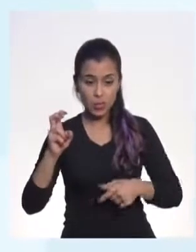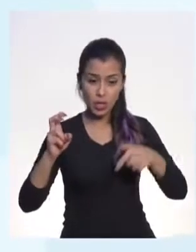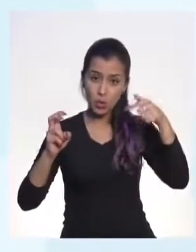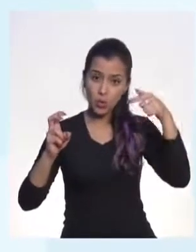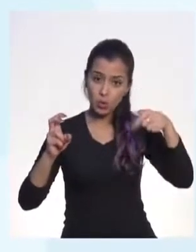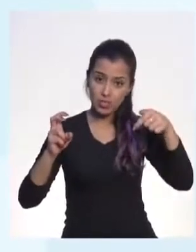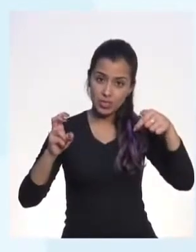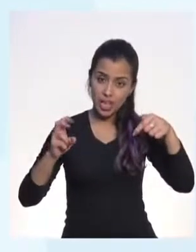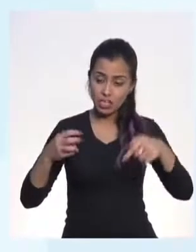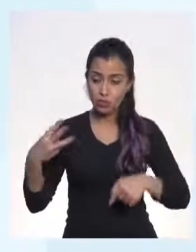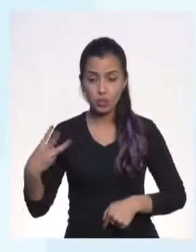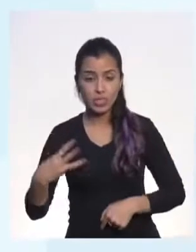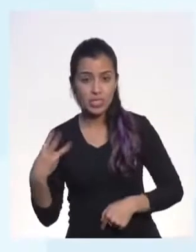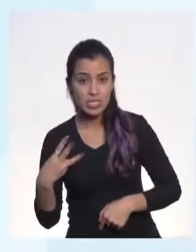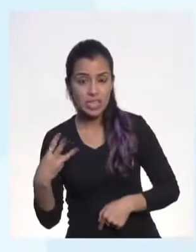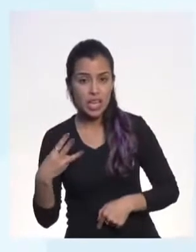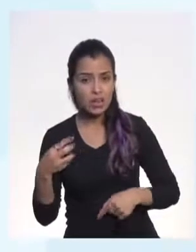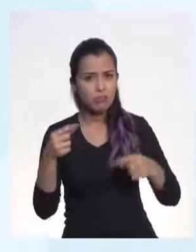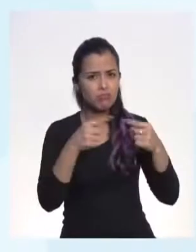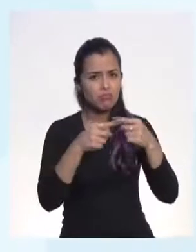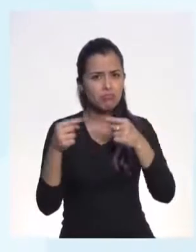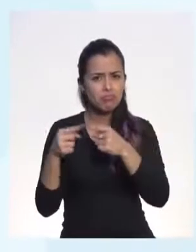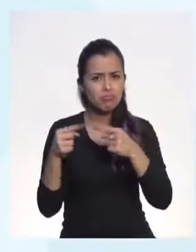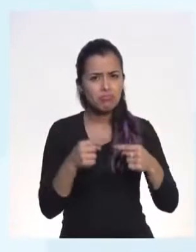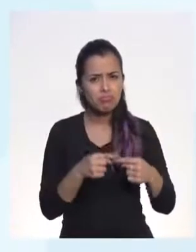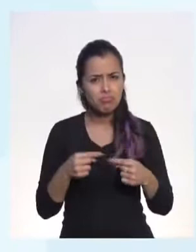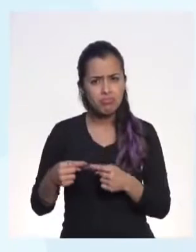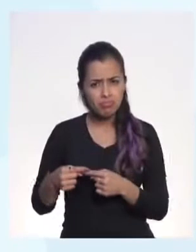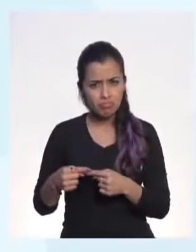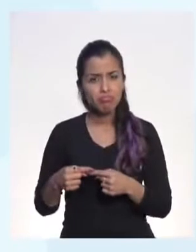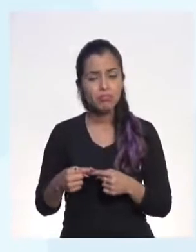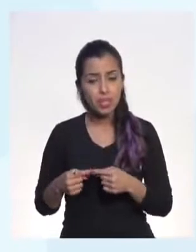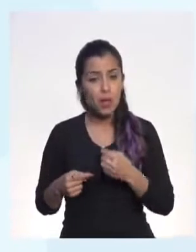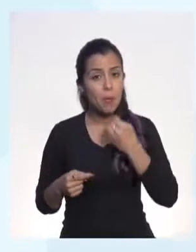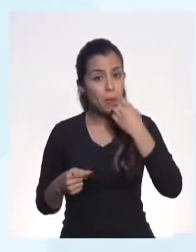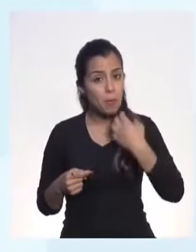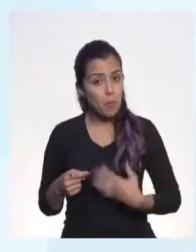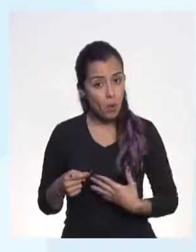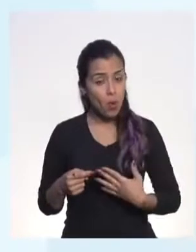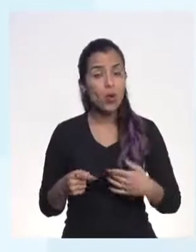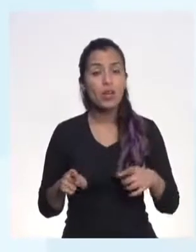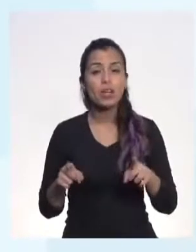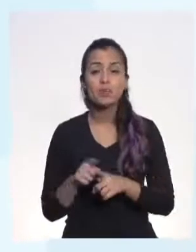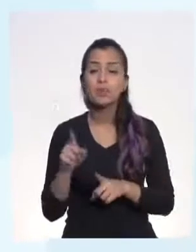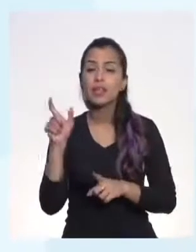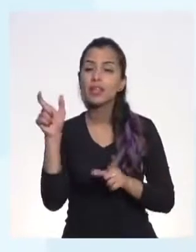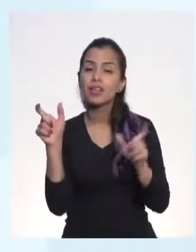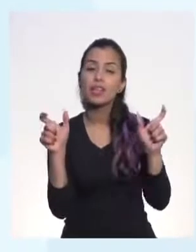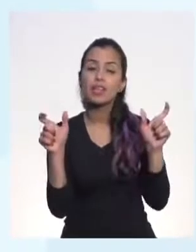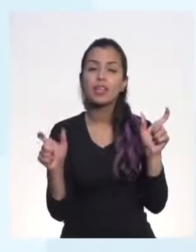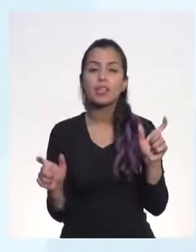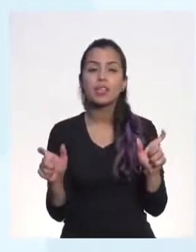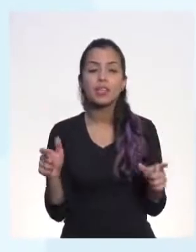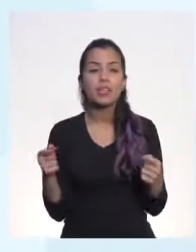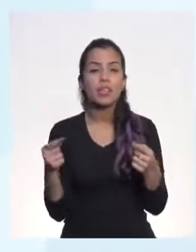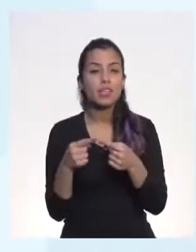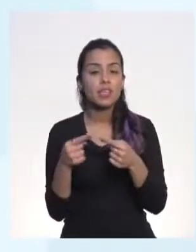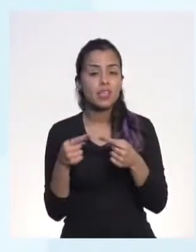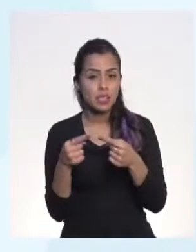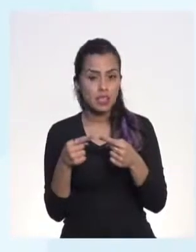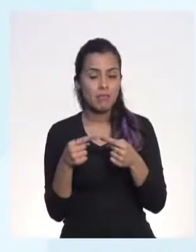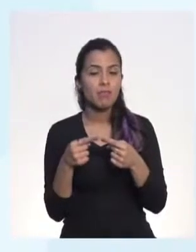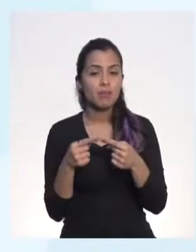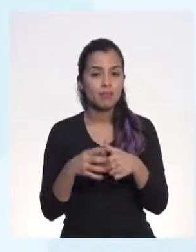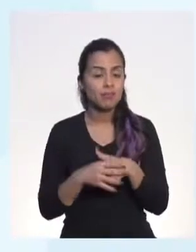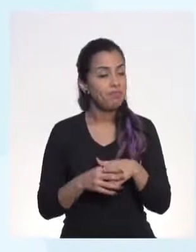sétimo verso que uma com terceiro e aí ele fez um jogo lá dos outros que são as rimas em uma das interpolados